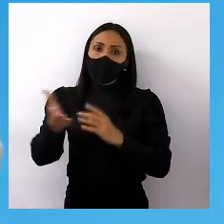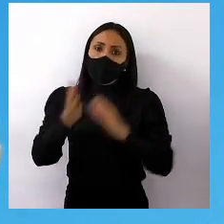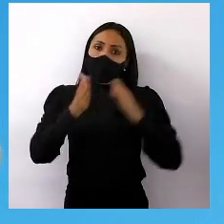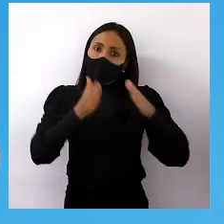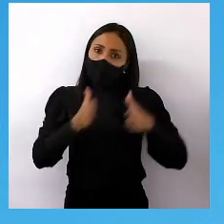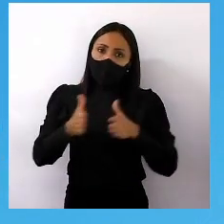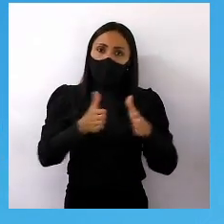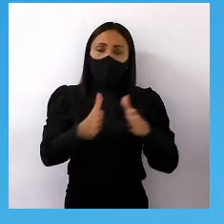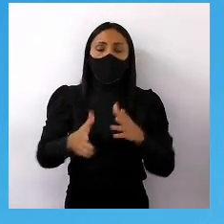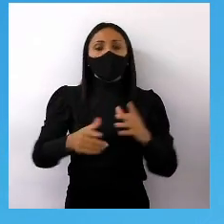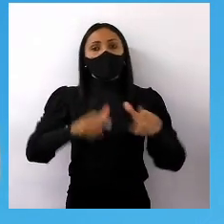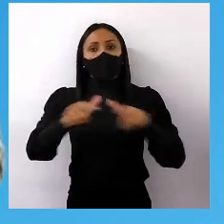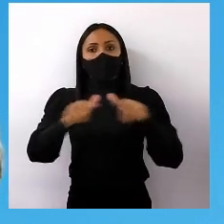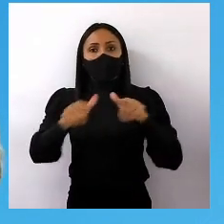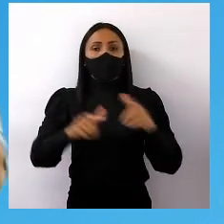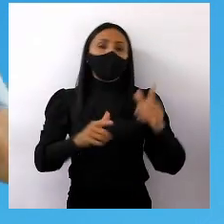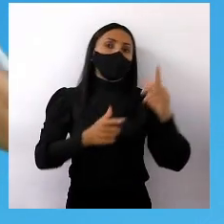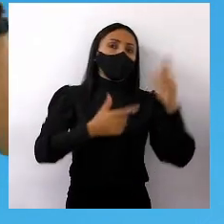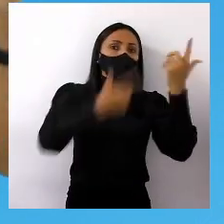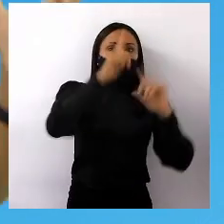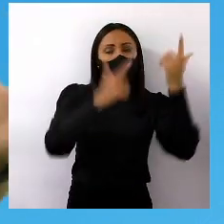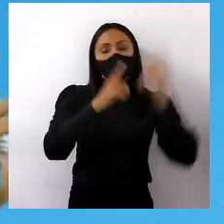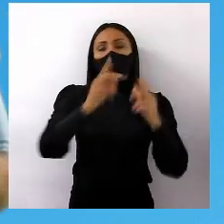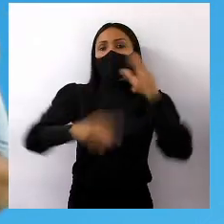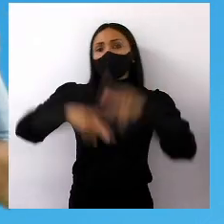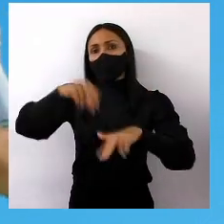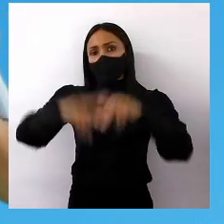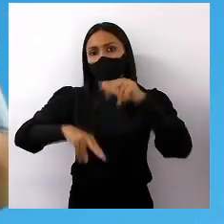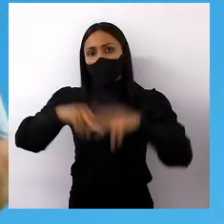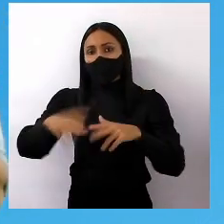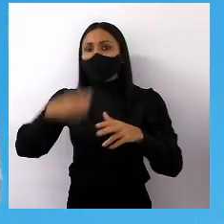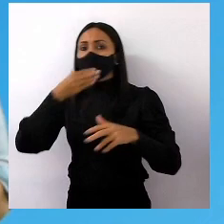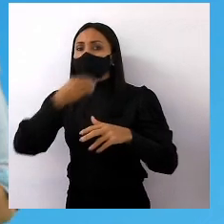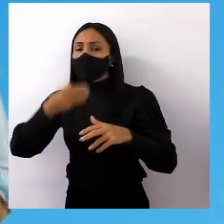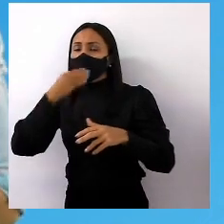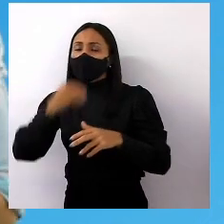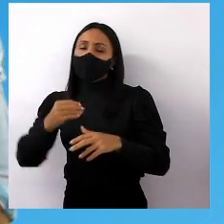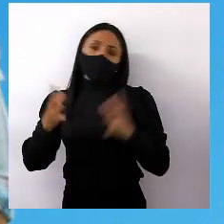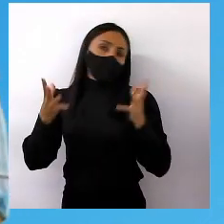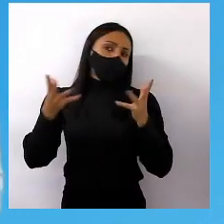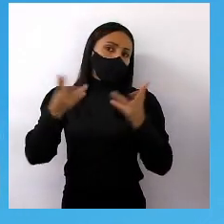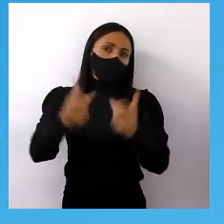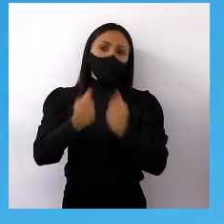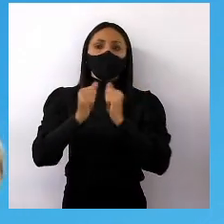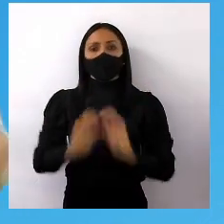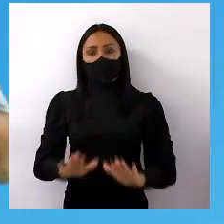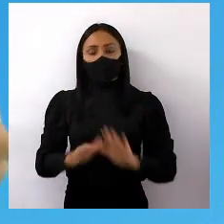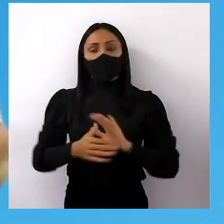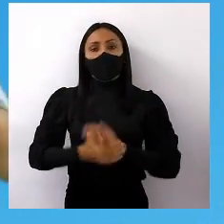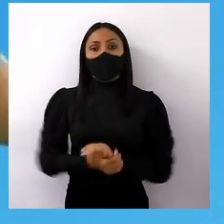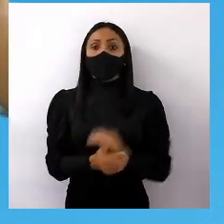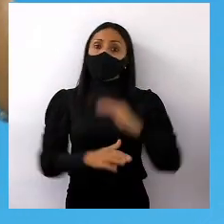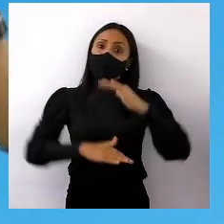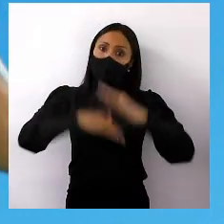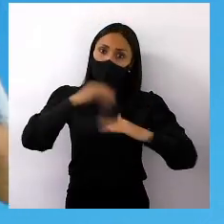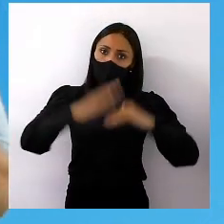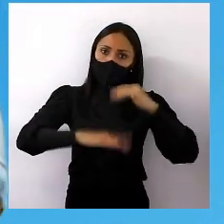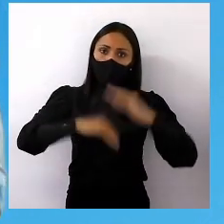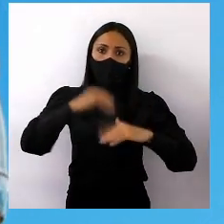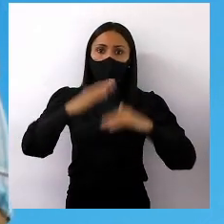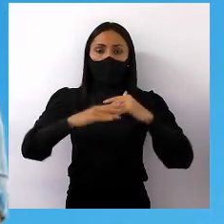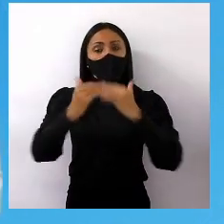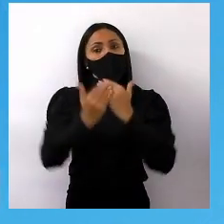trabalha não só com carnaval, mas com São João, com os ciclos natalinos, enfim. Ele vai se profissionalizar e vai levar à